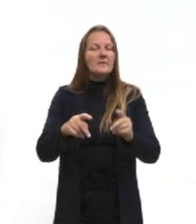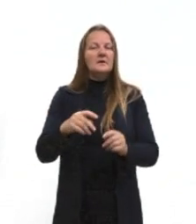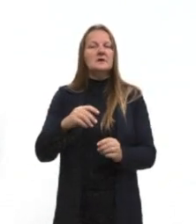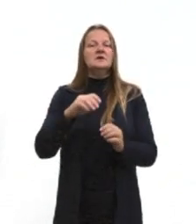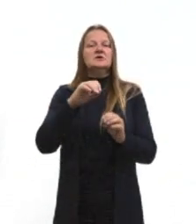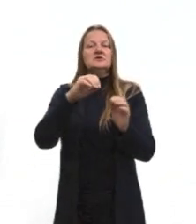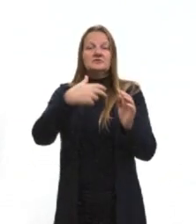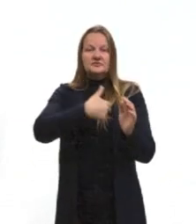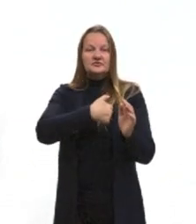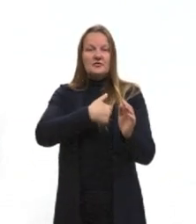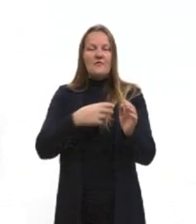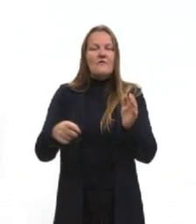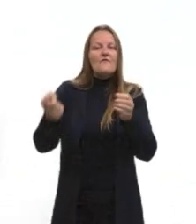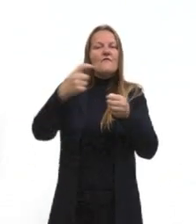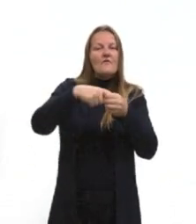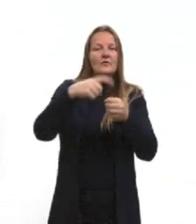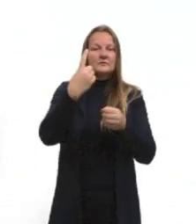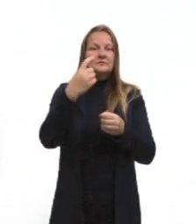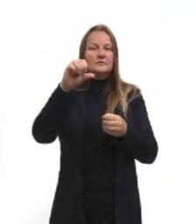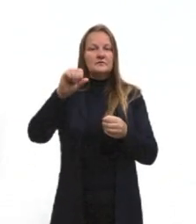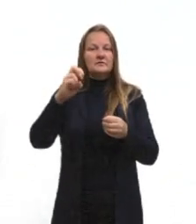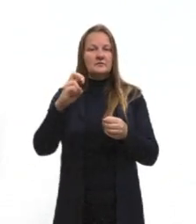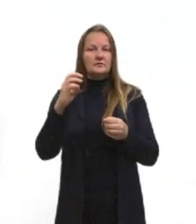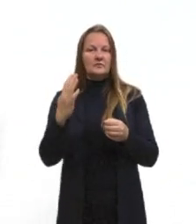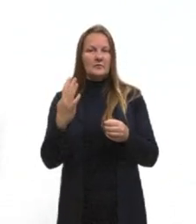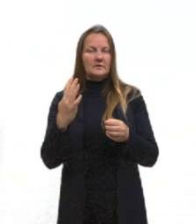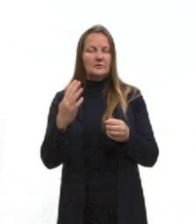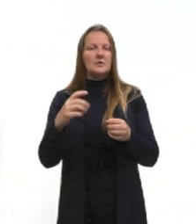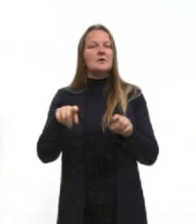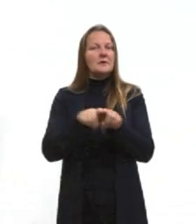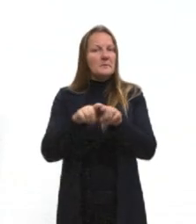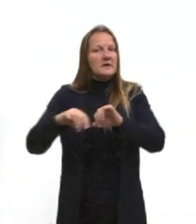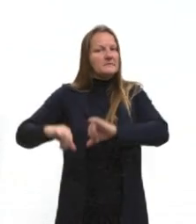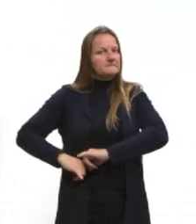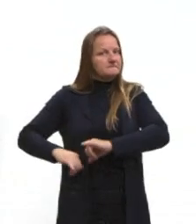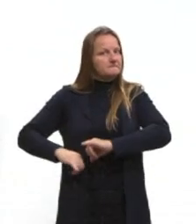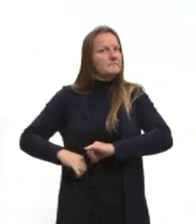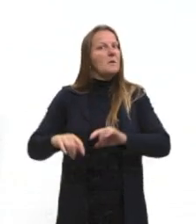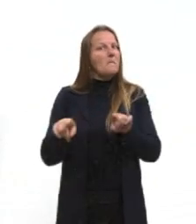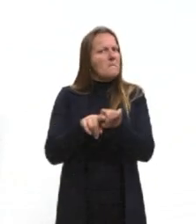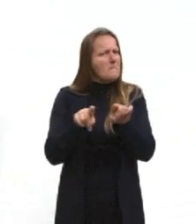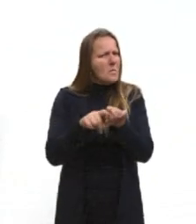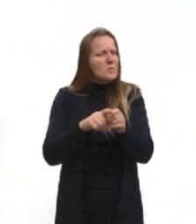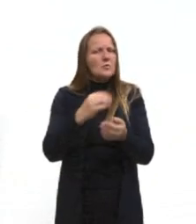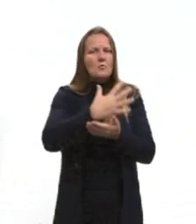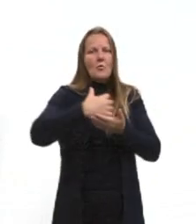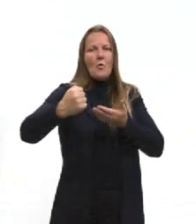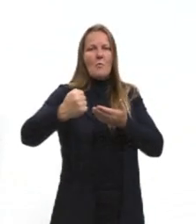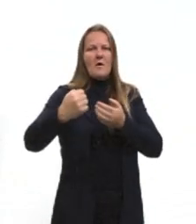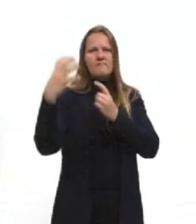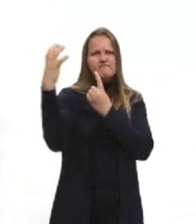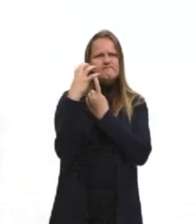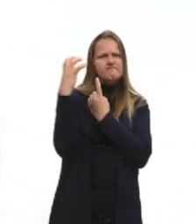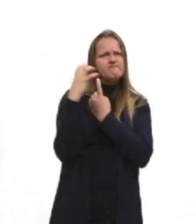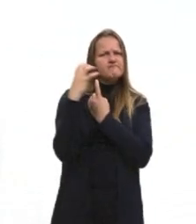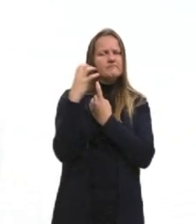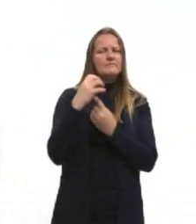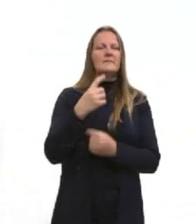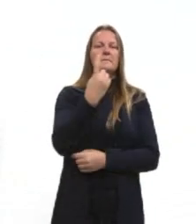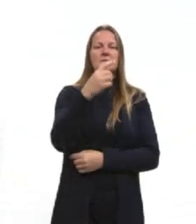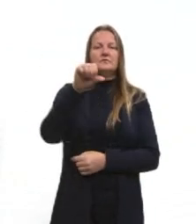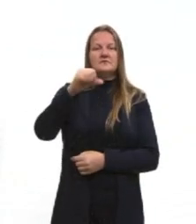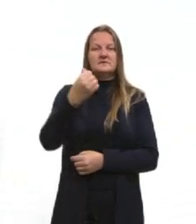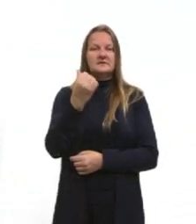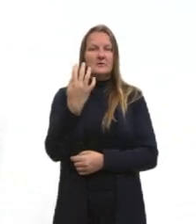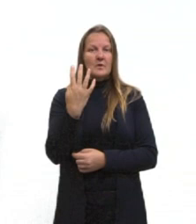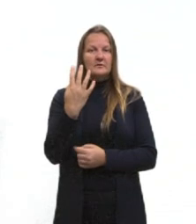voltar no poder depois de 54 também vai sofrer ameaças de golpe né então 10 Anos Antes de 64 do golpe militar